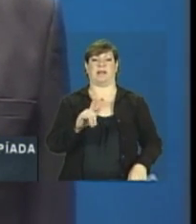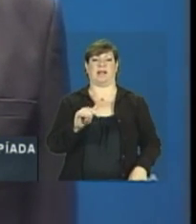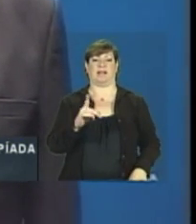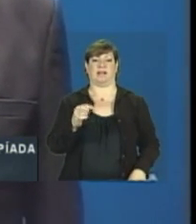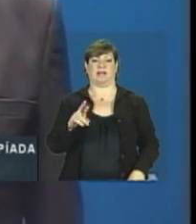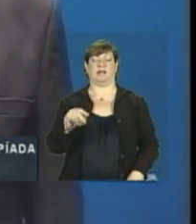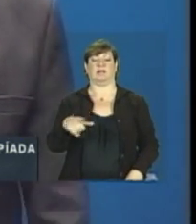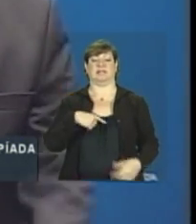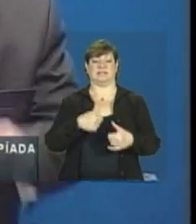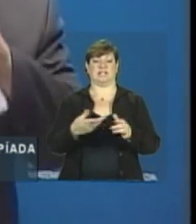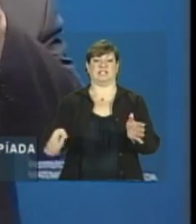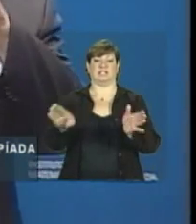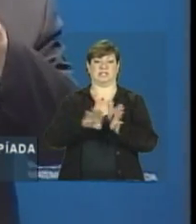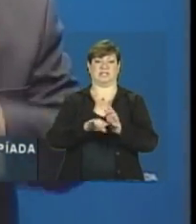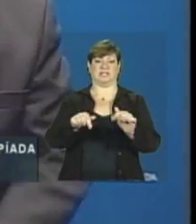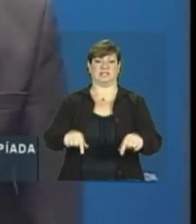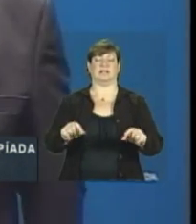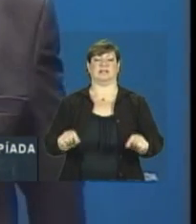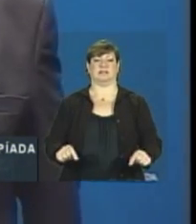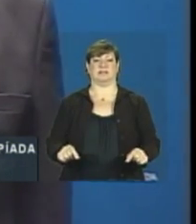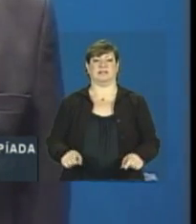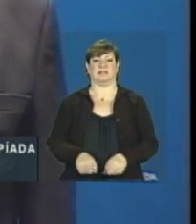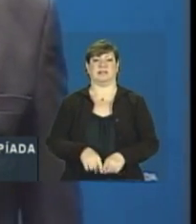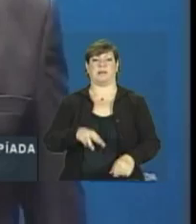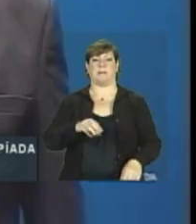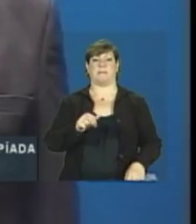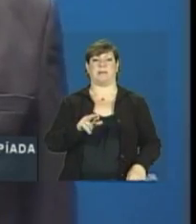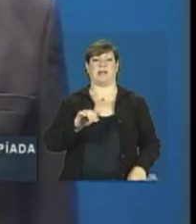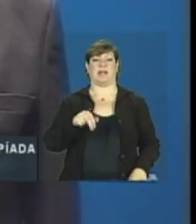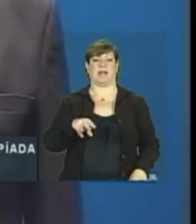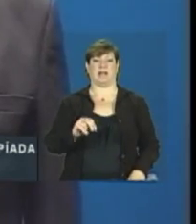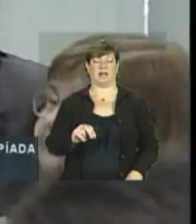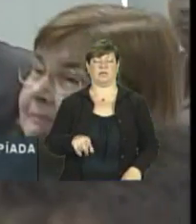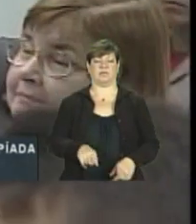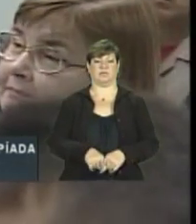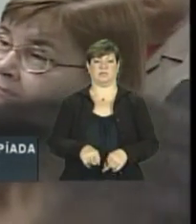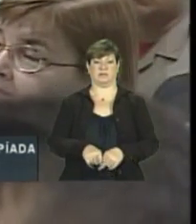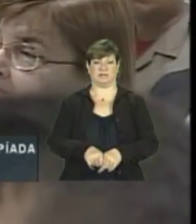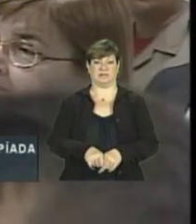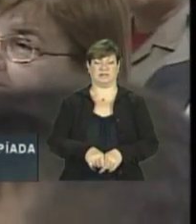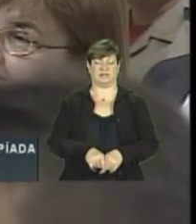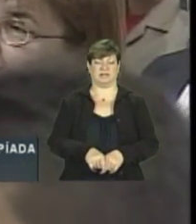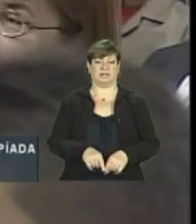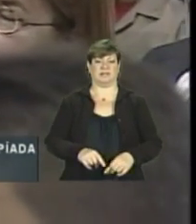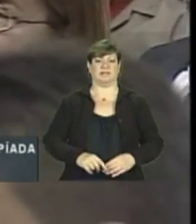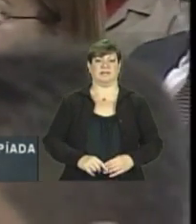Santos, que está chegando aqui, e o nosso Mariano Laplane. Reginaldo Santos